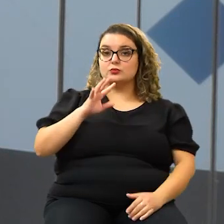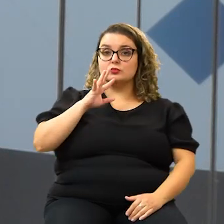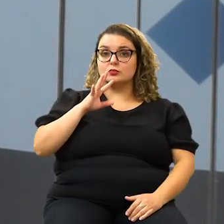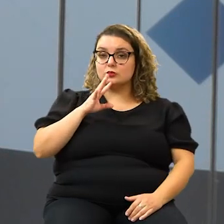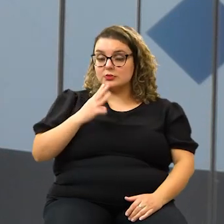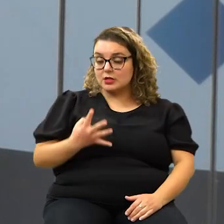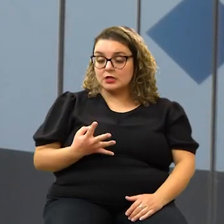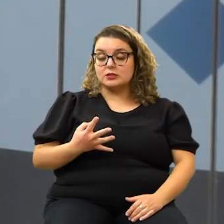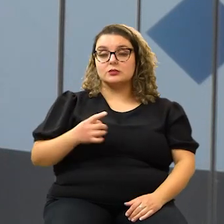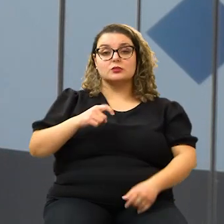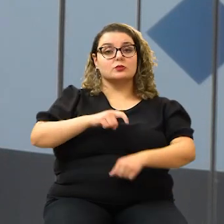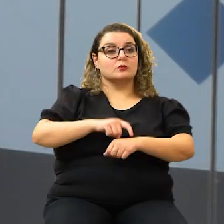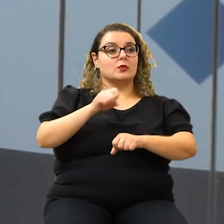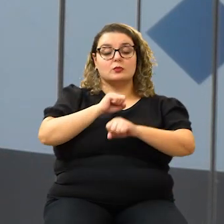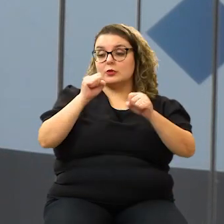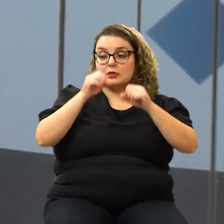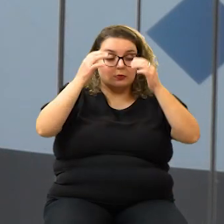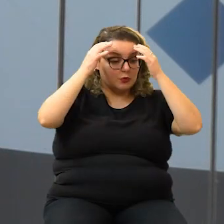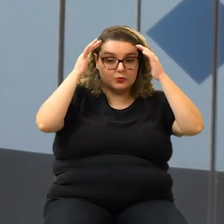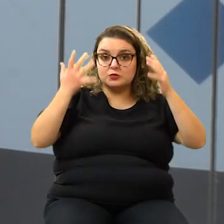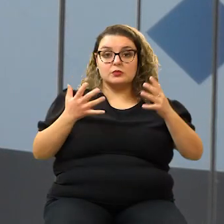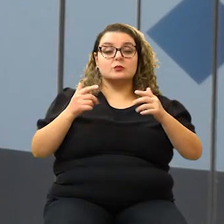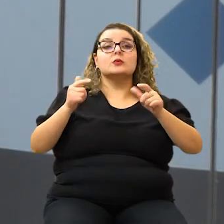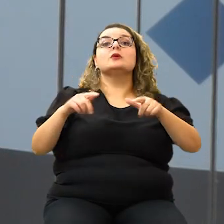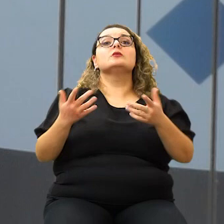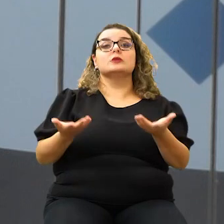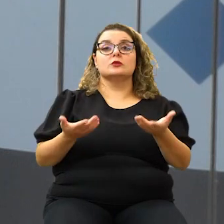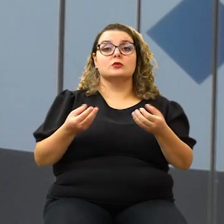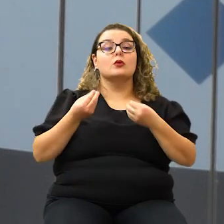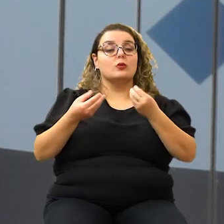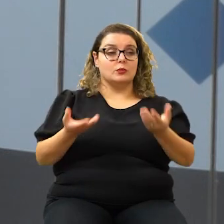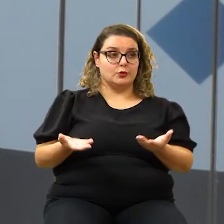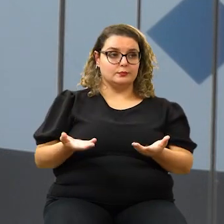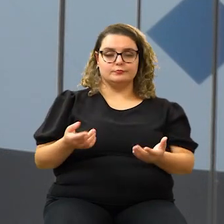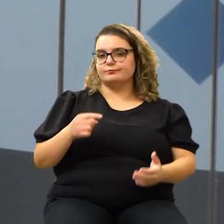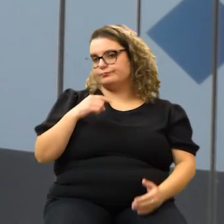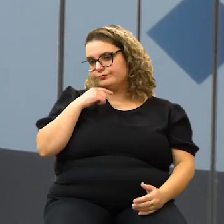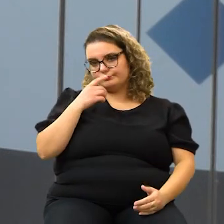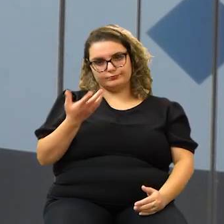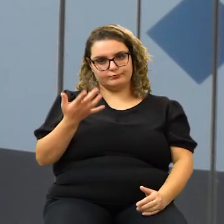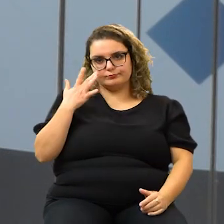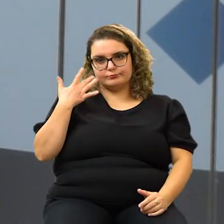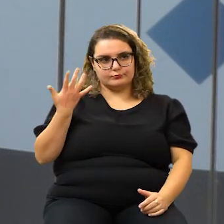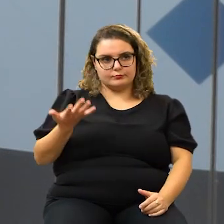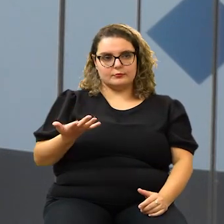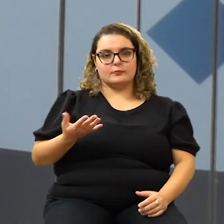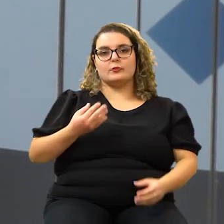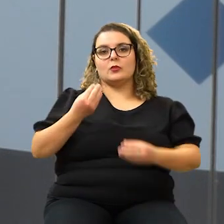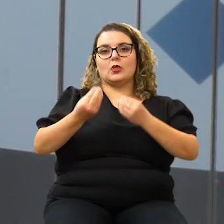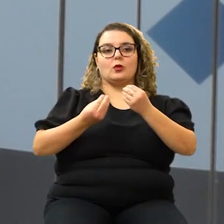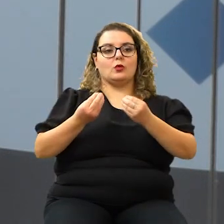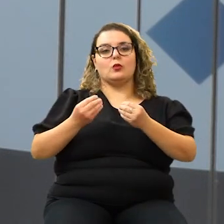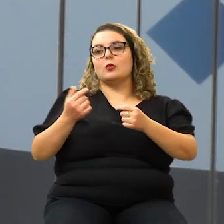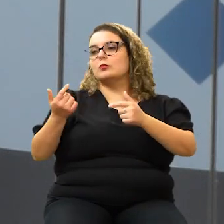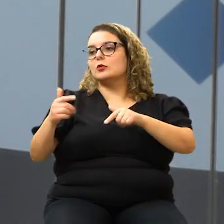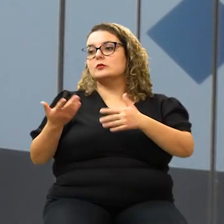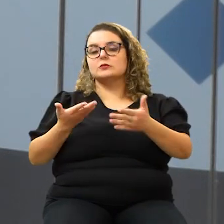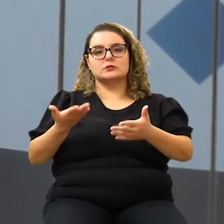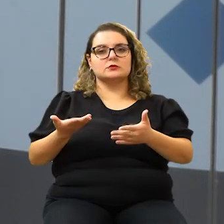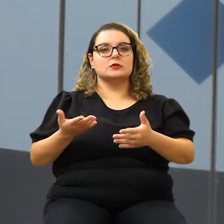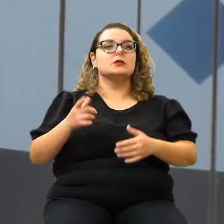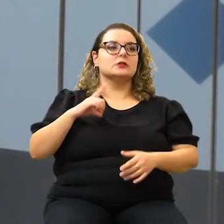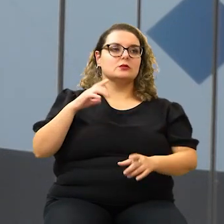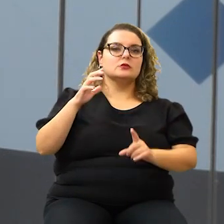na hora do desespero, para onde a gente vai, né? Então, ninguém sabia muito bem como ir, para onde ir. Então, isso teve um